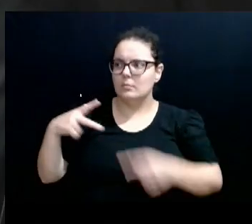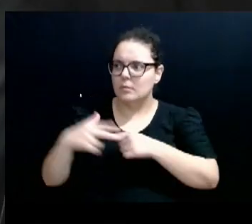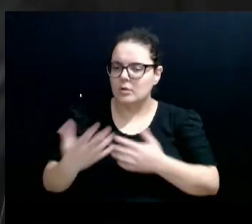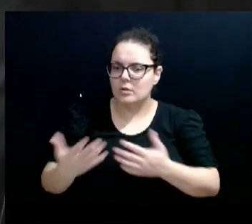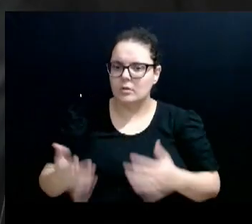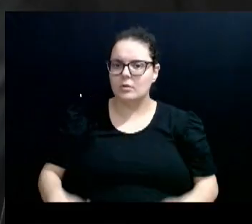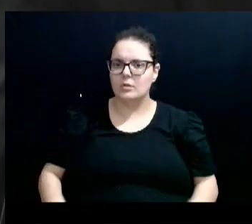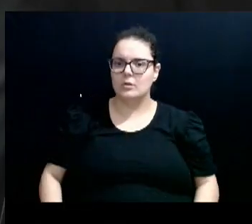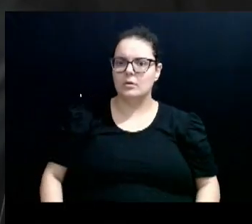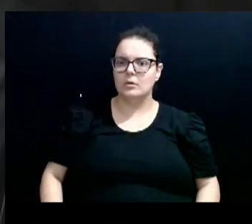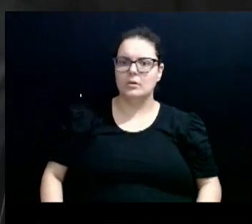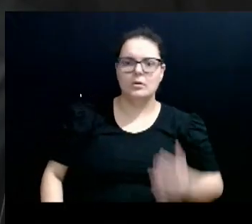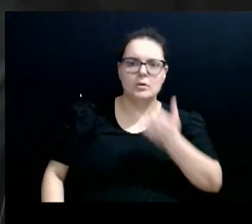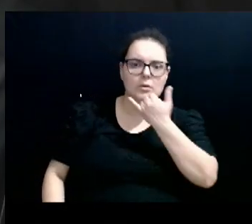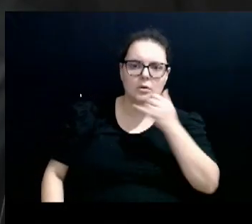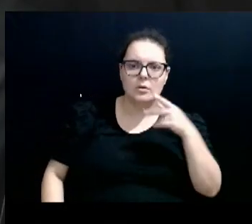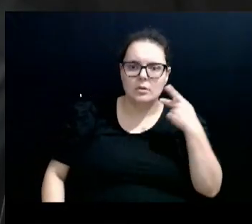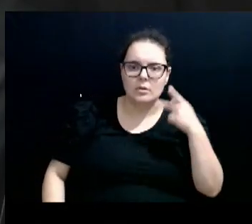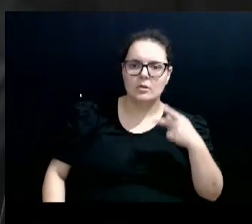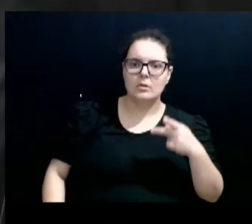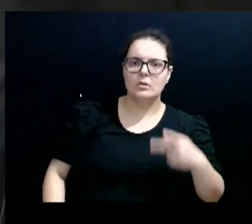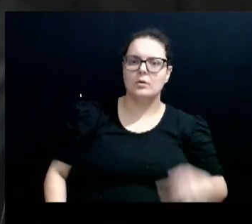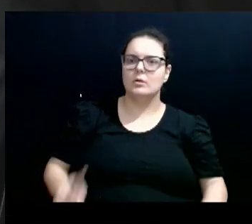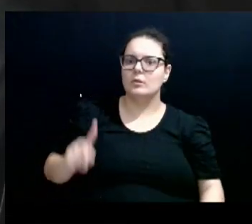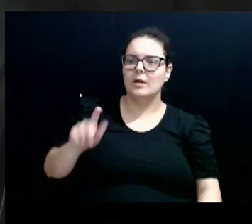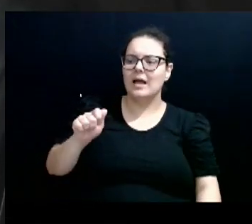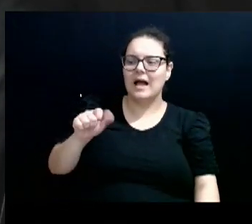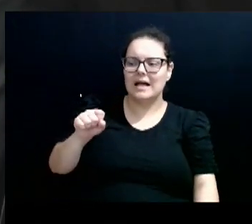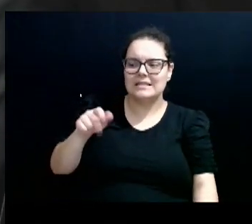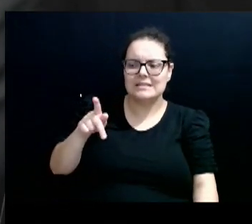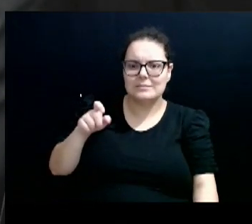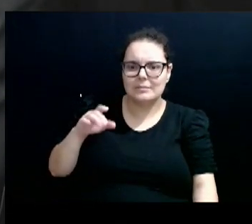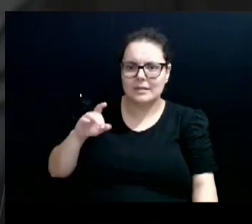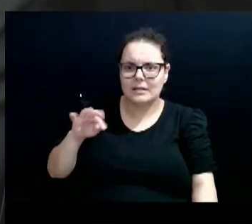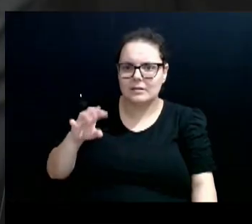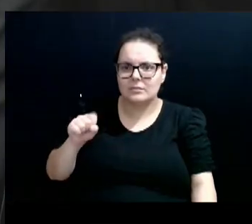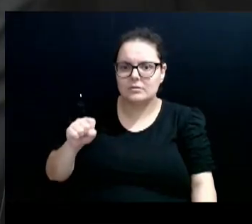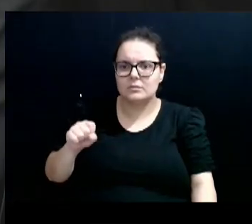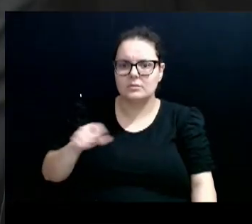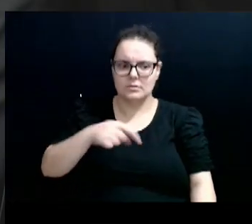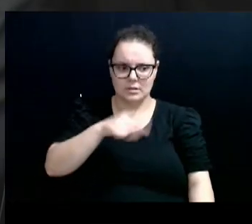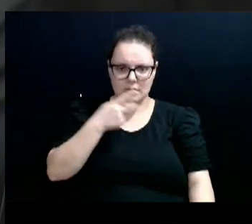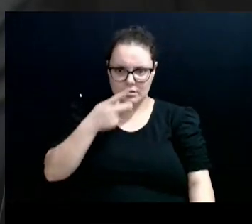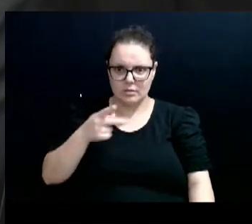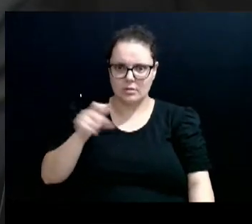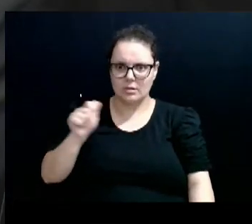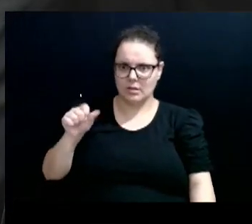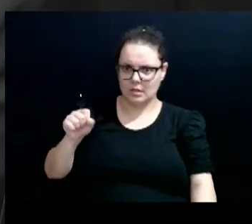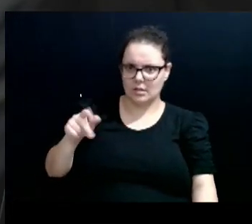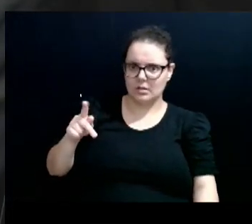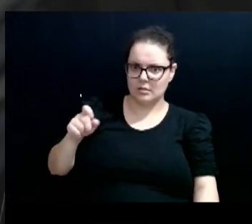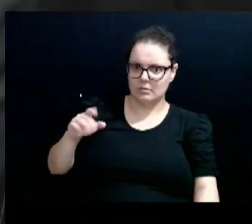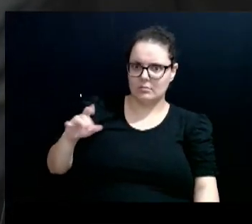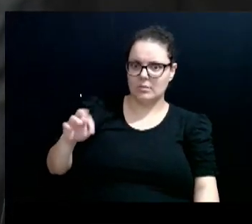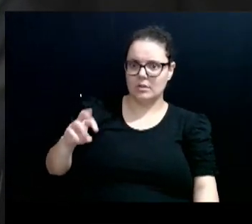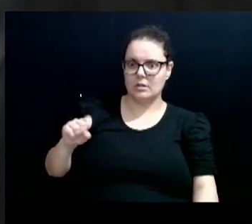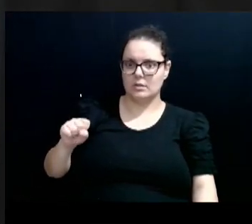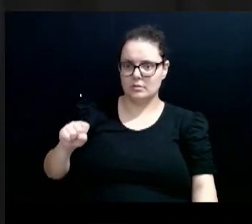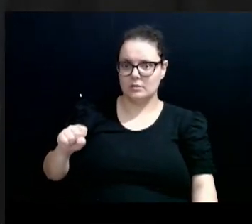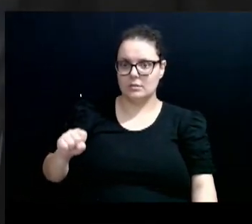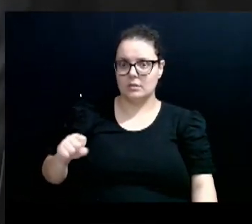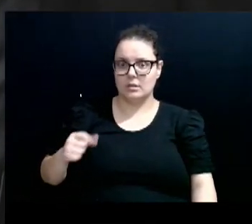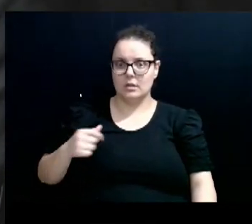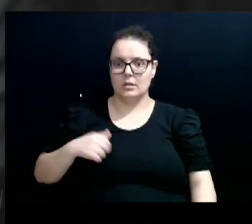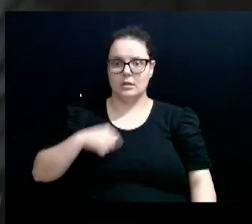licença, vereador, não é aspectos? Eles falam, não seria aspectos do autismo? Até eu fiquei em dúvida. Eu